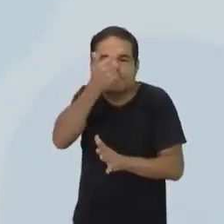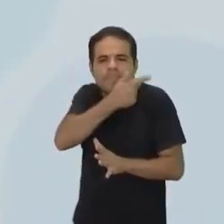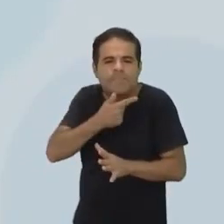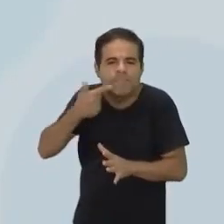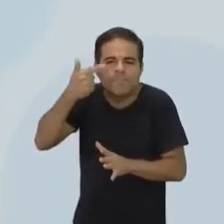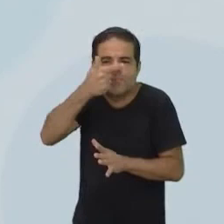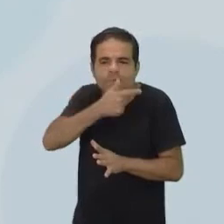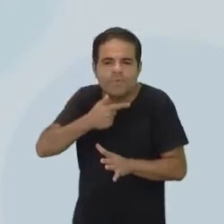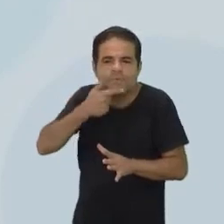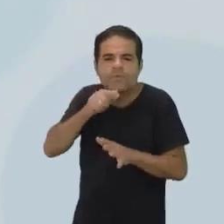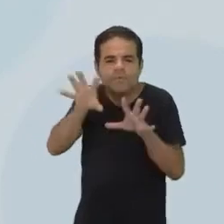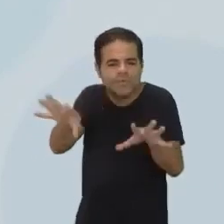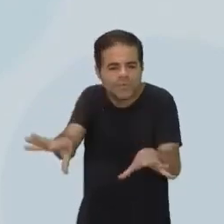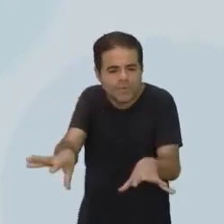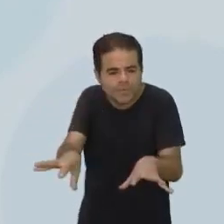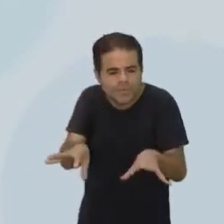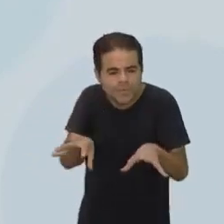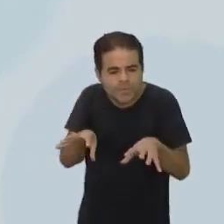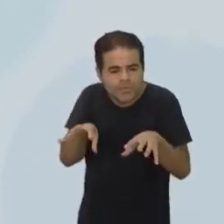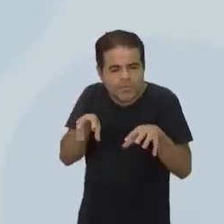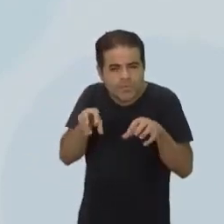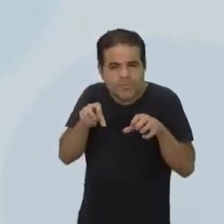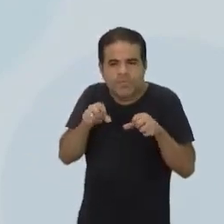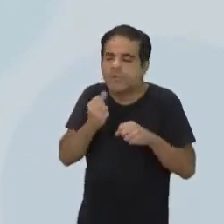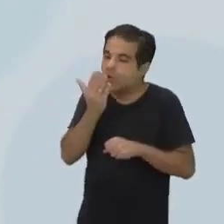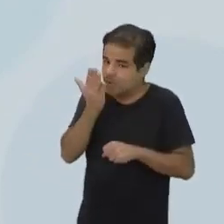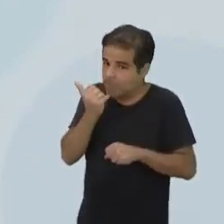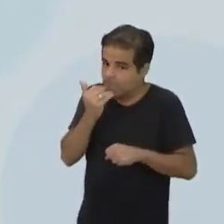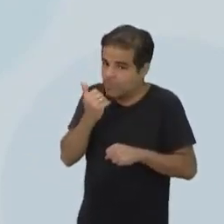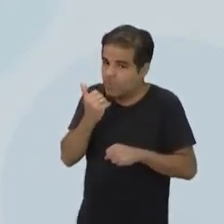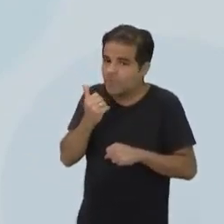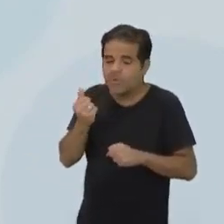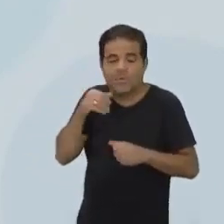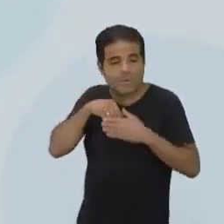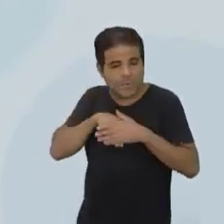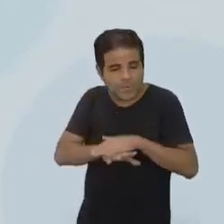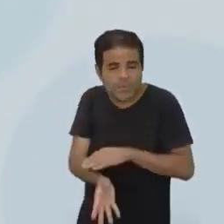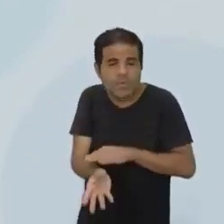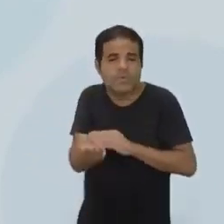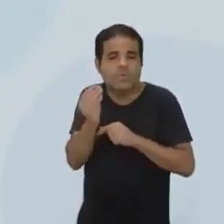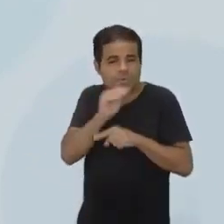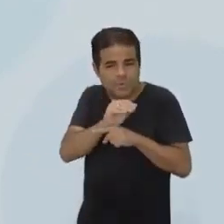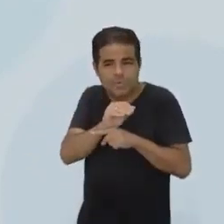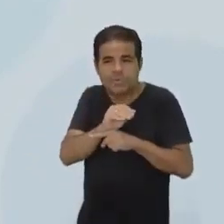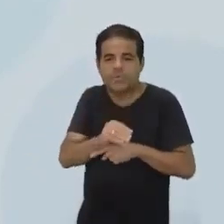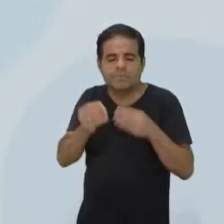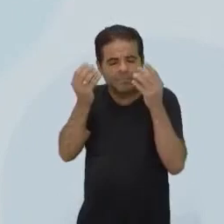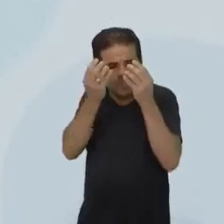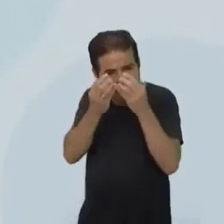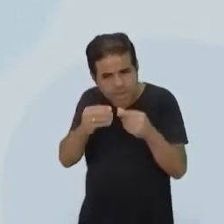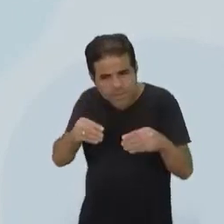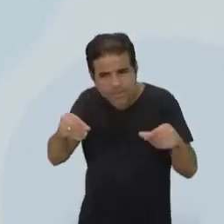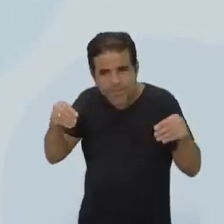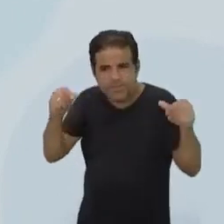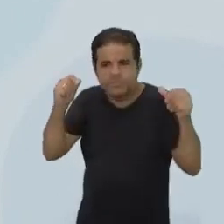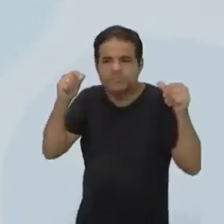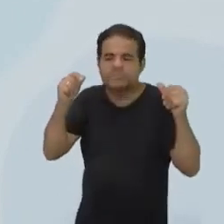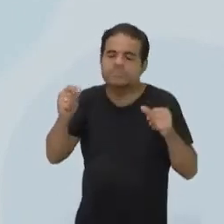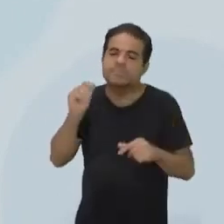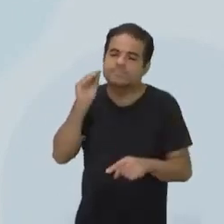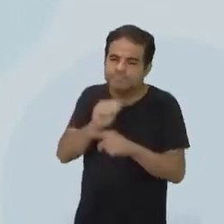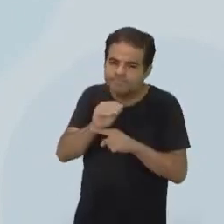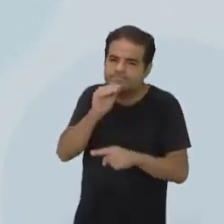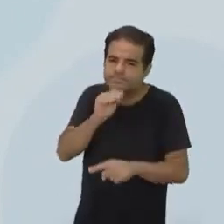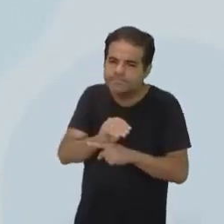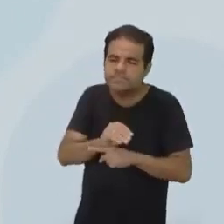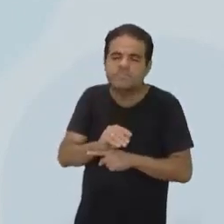E quando a gente ingere, né, somar essas plantas, a gente ingere também esses sais minerais e também